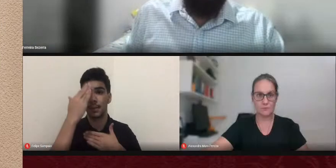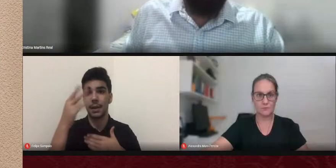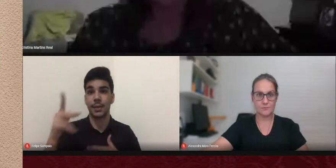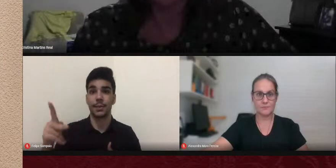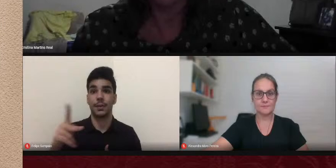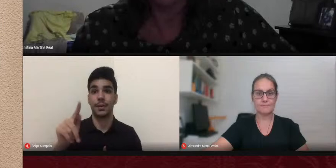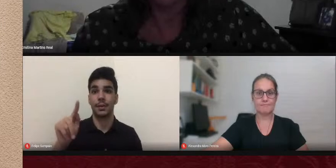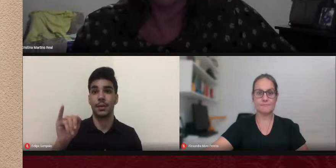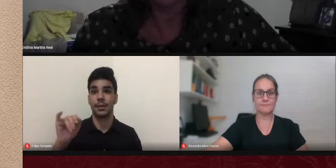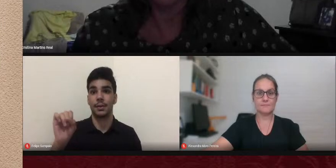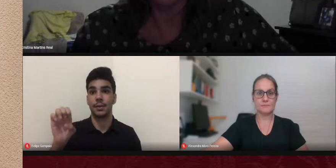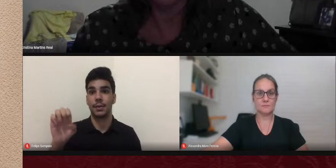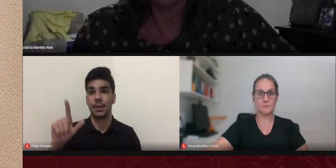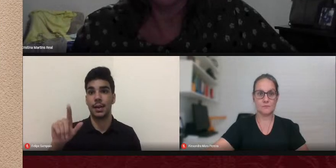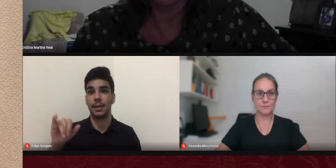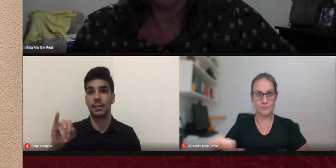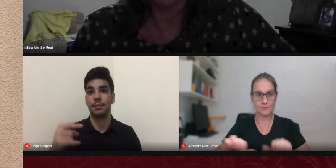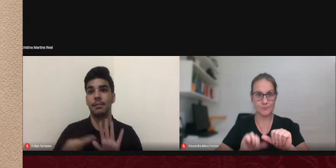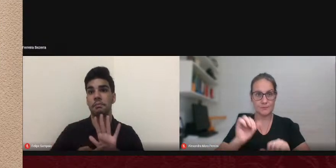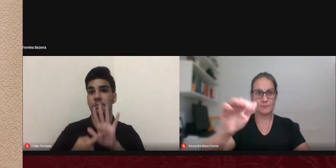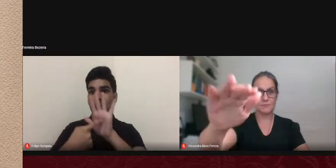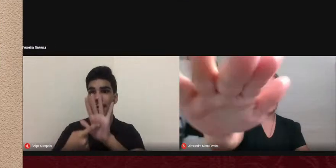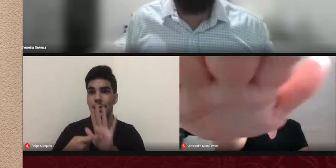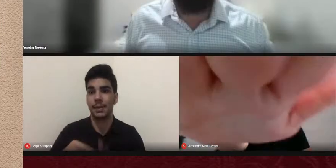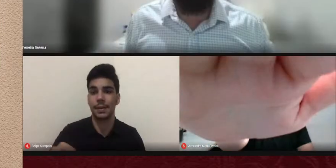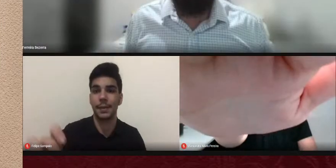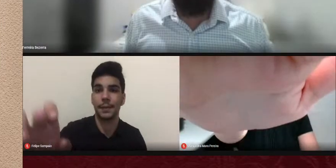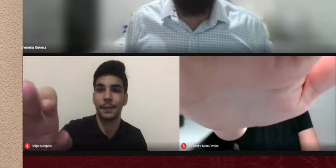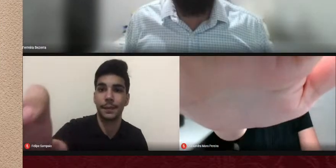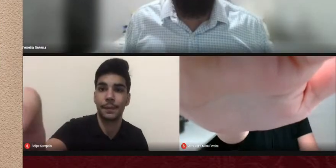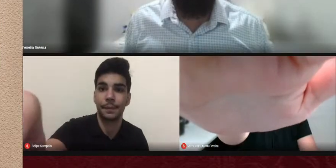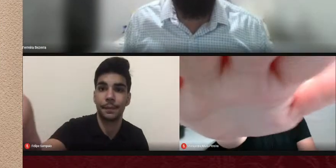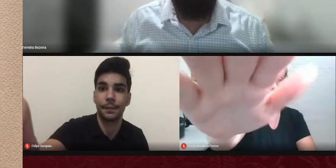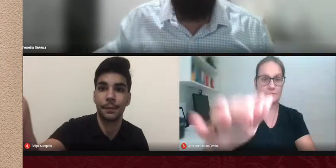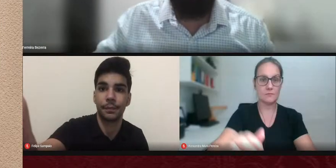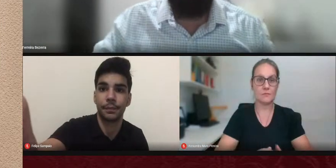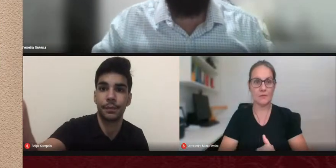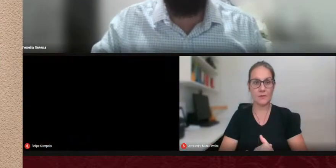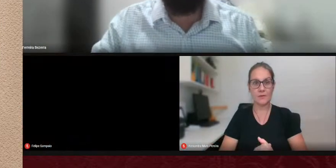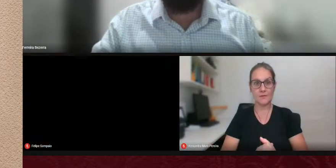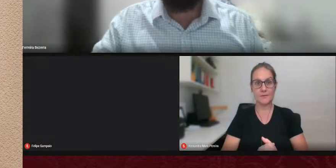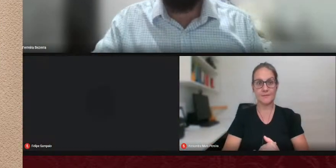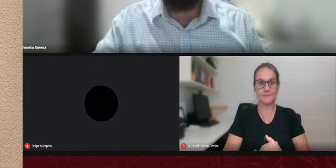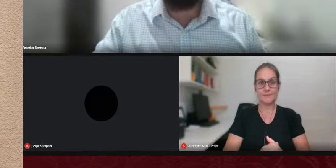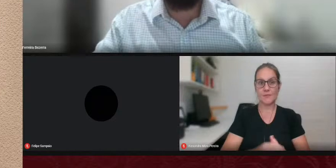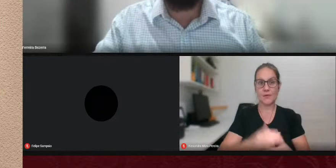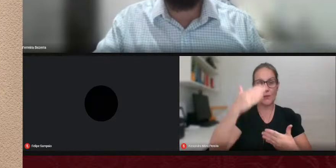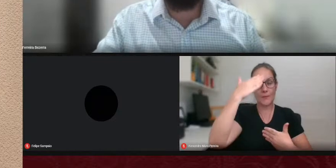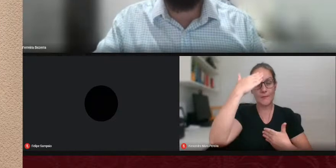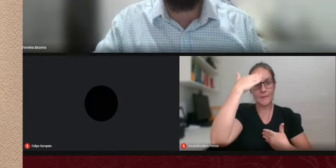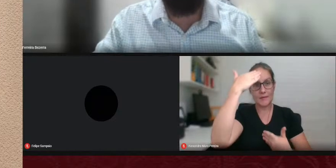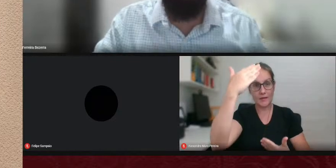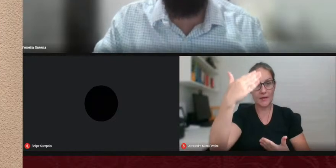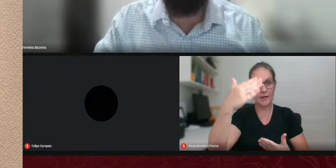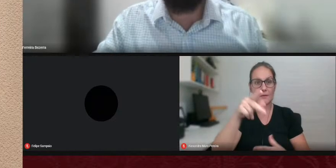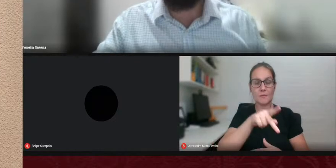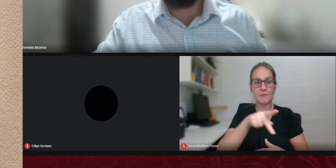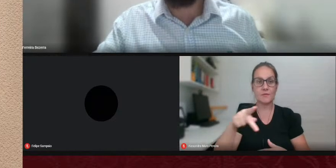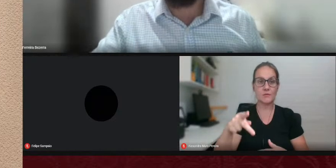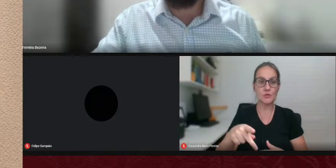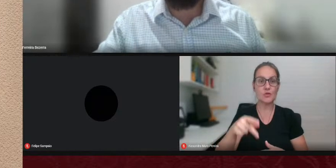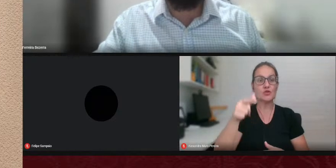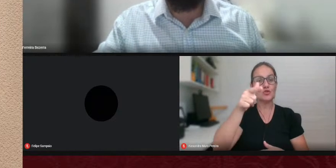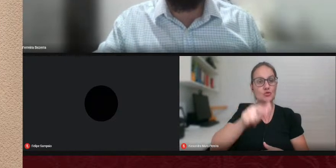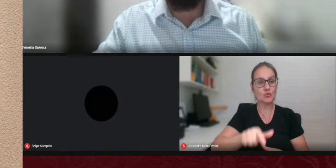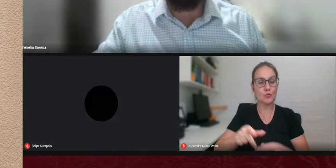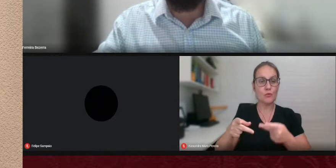apresentação do livro. E fica aí, mais uma vez, o convite para que possamos fazer o download